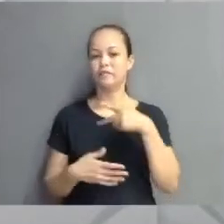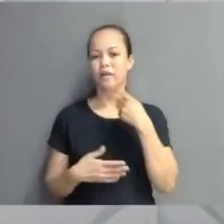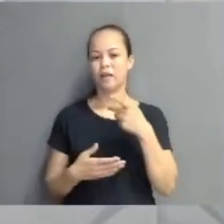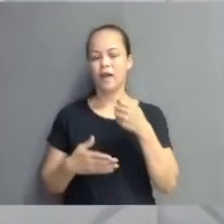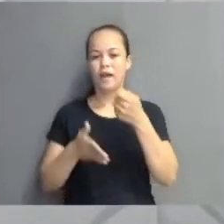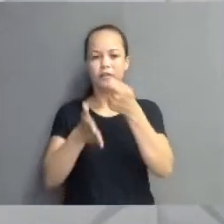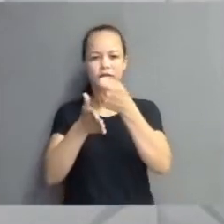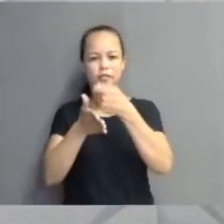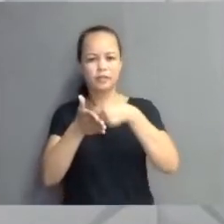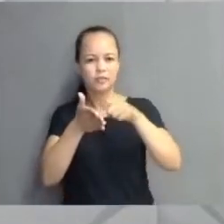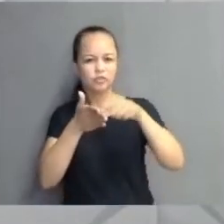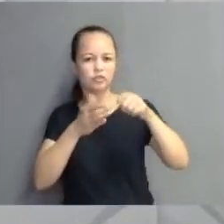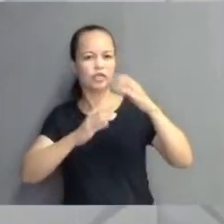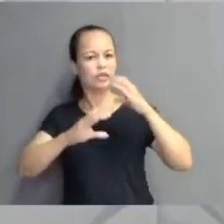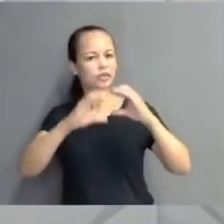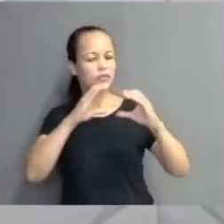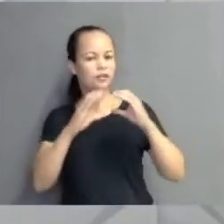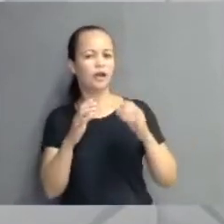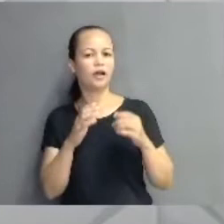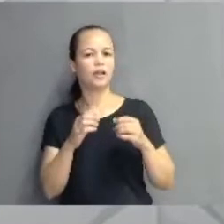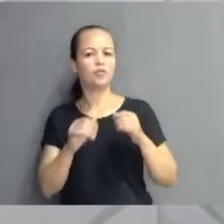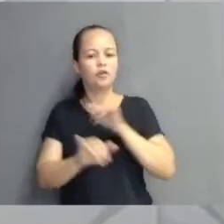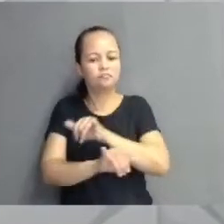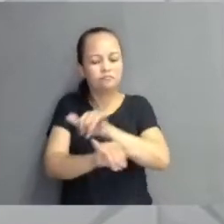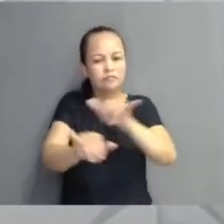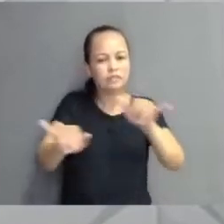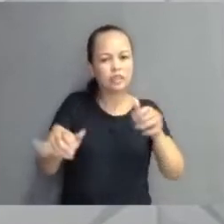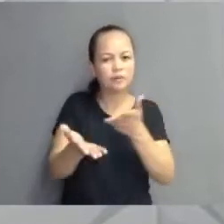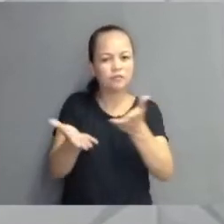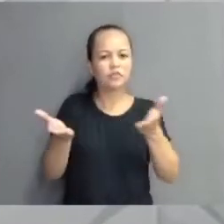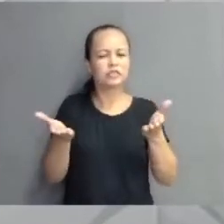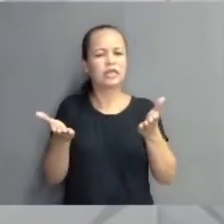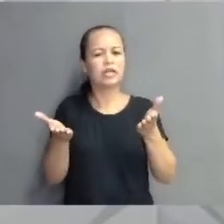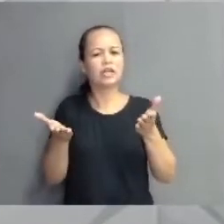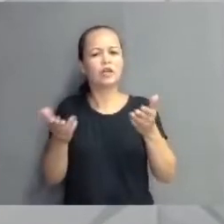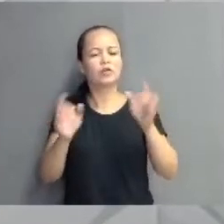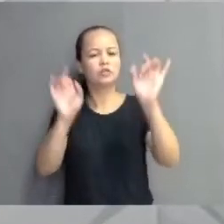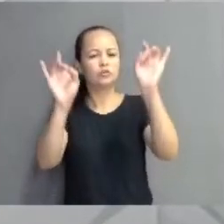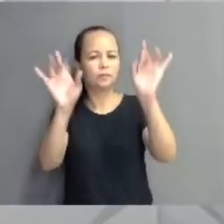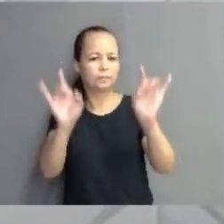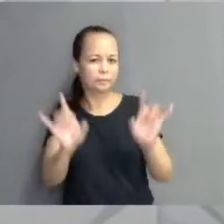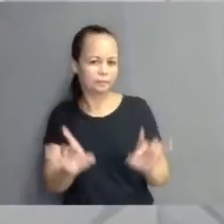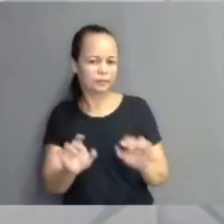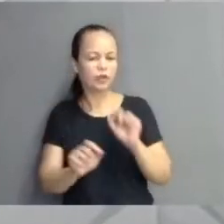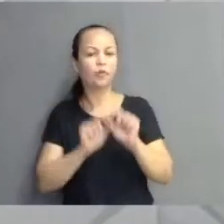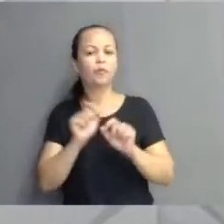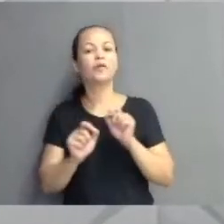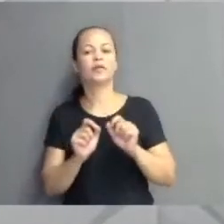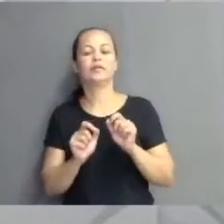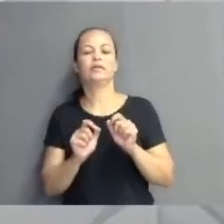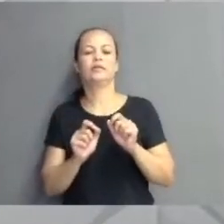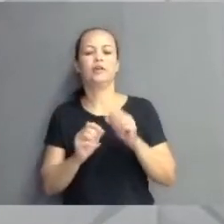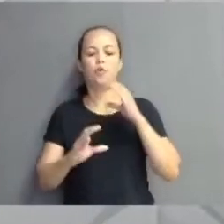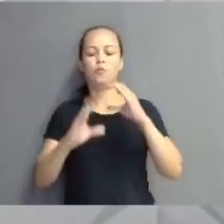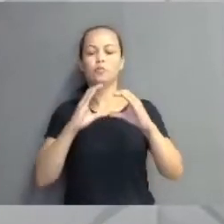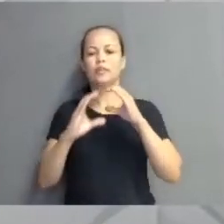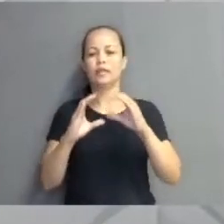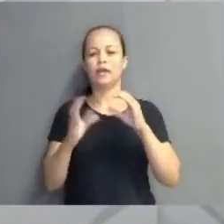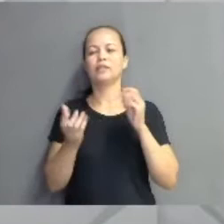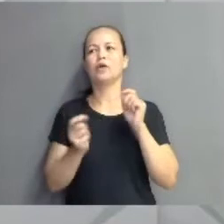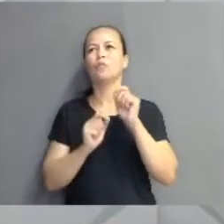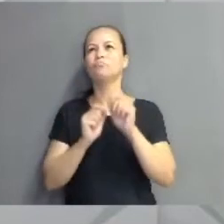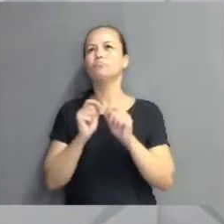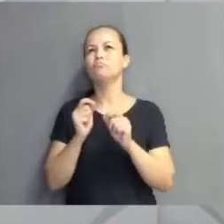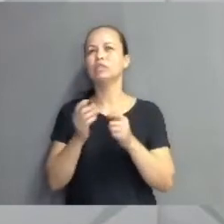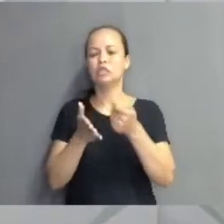escrita eu quero te contar sobre uma coisa muito especial a comunicação escrita tem tudo a ver com